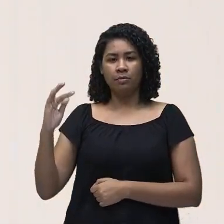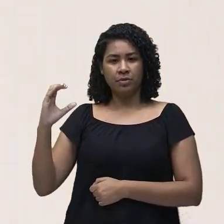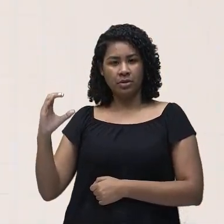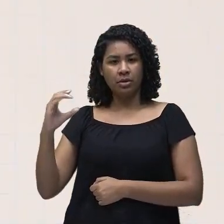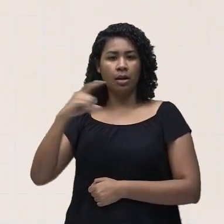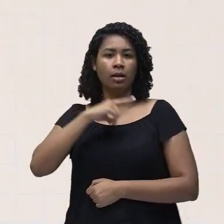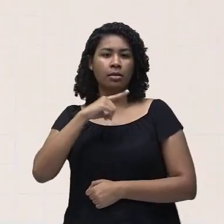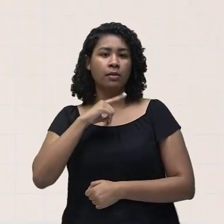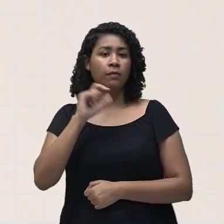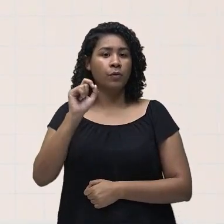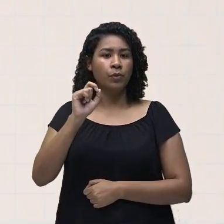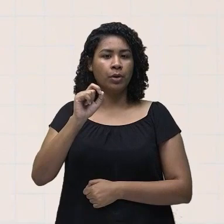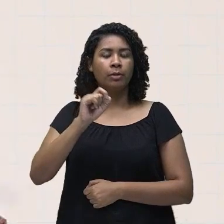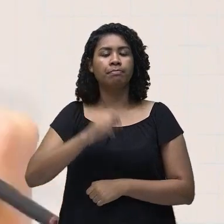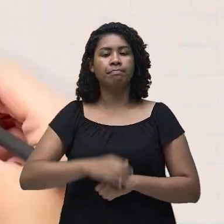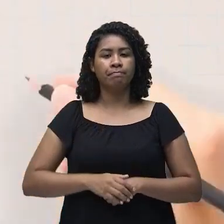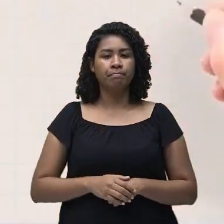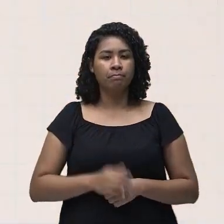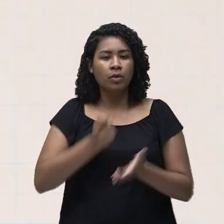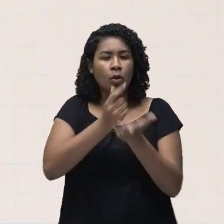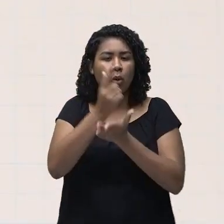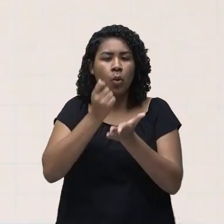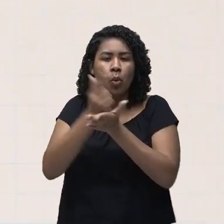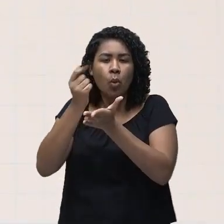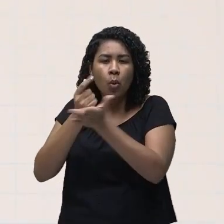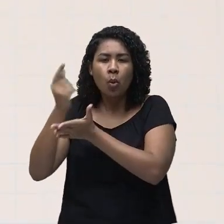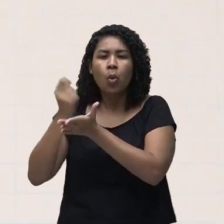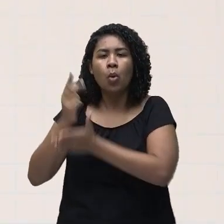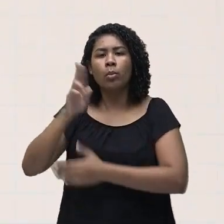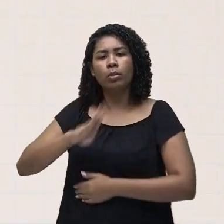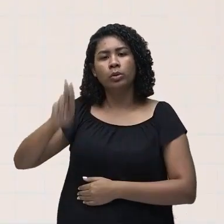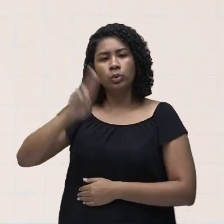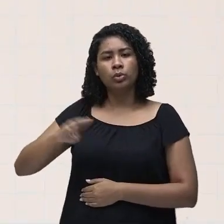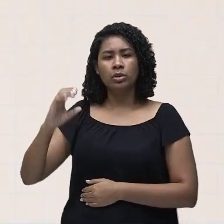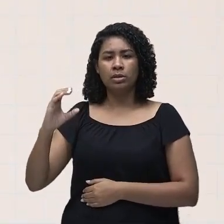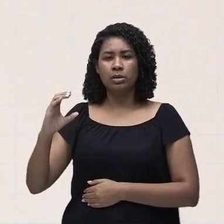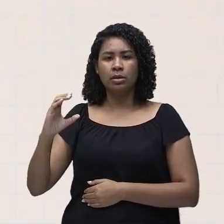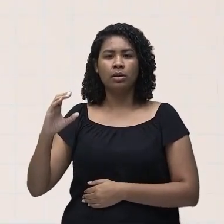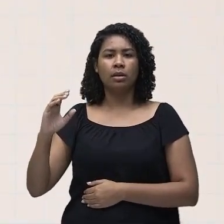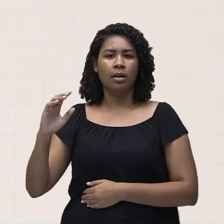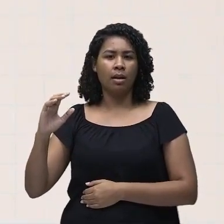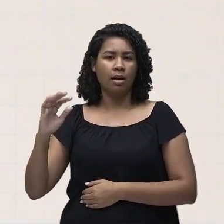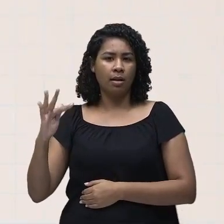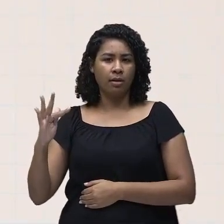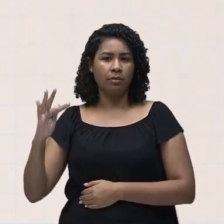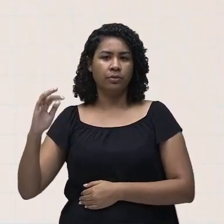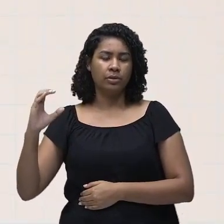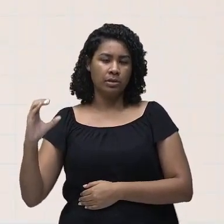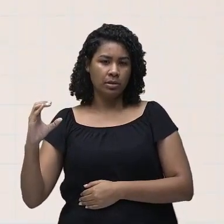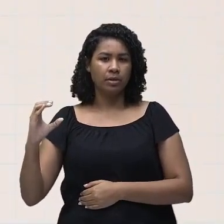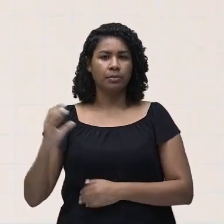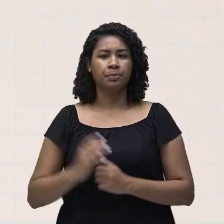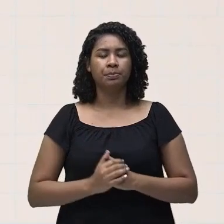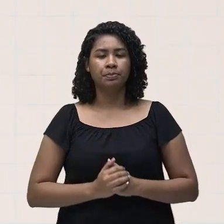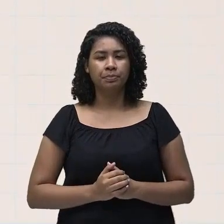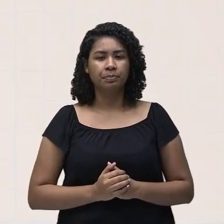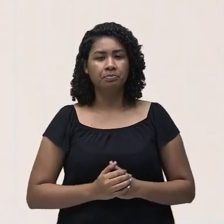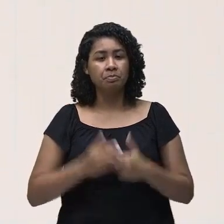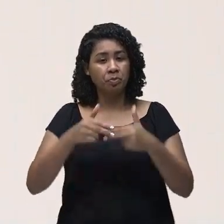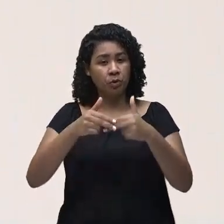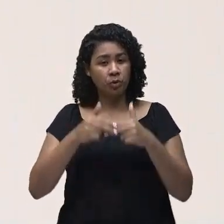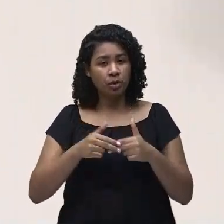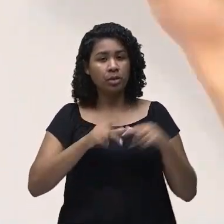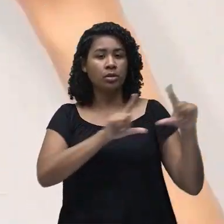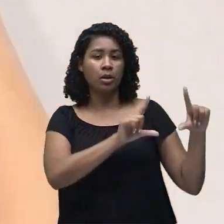inicialmente o congelamento do consumo dos HCFCs em relação à linha de base em 2013 e a